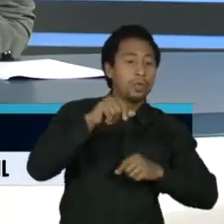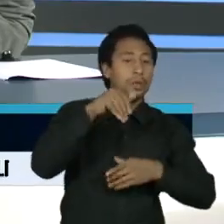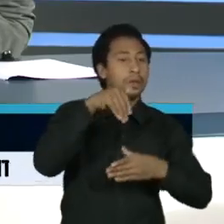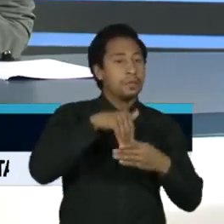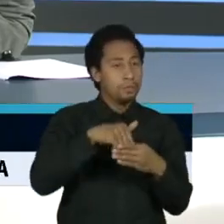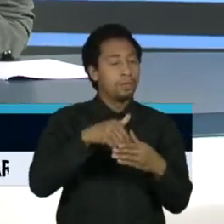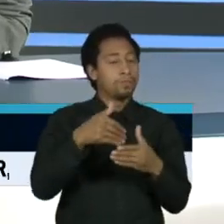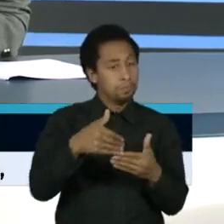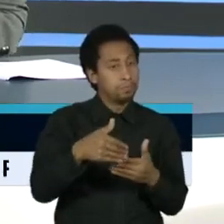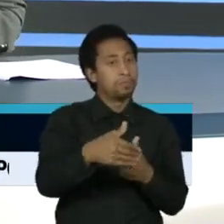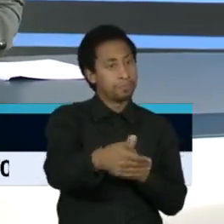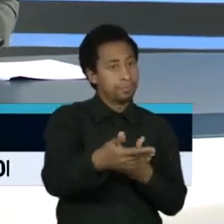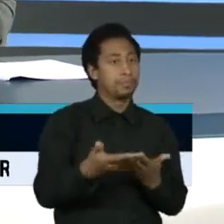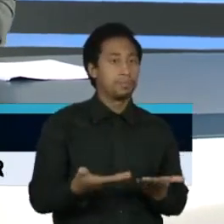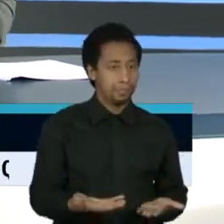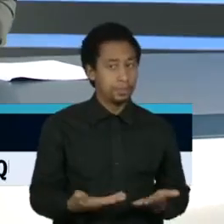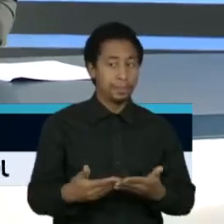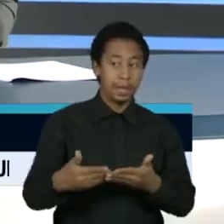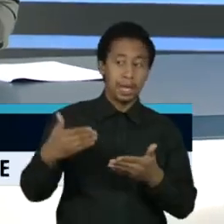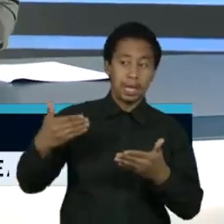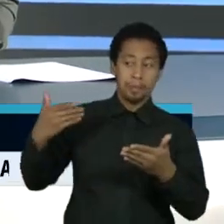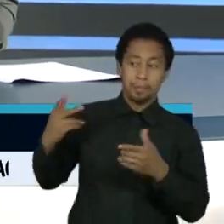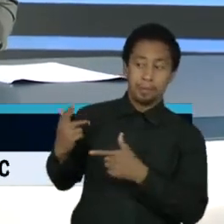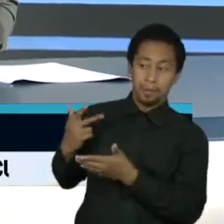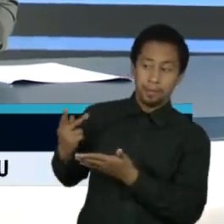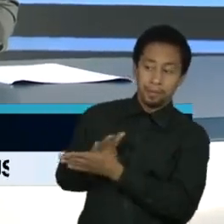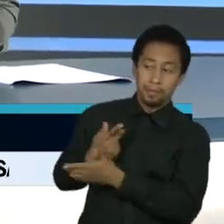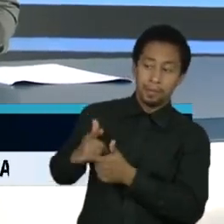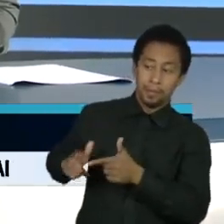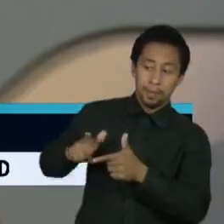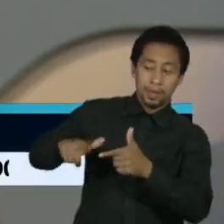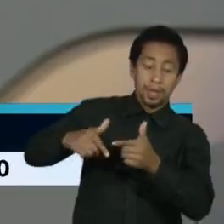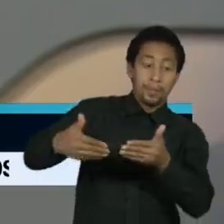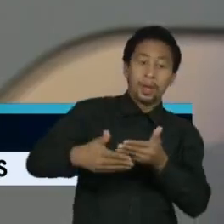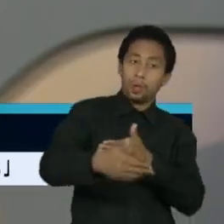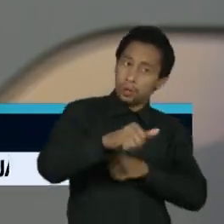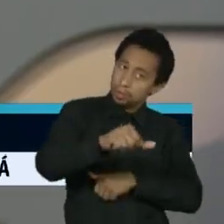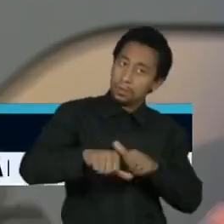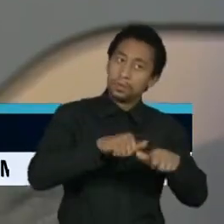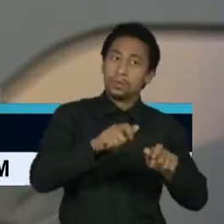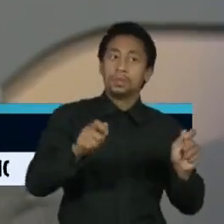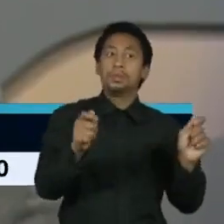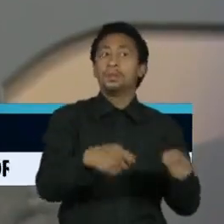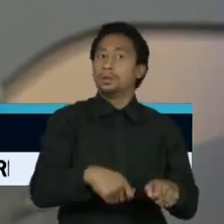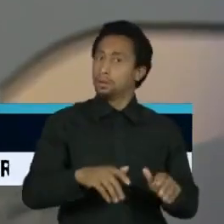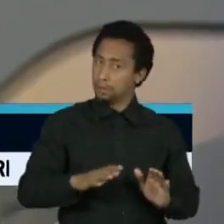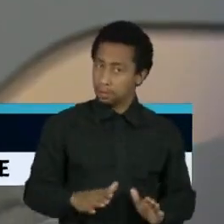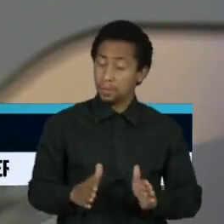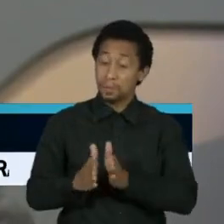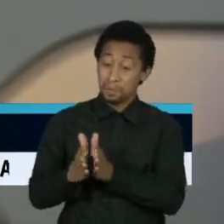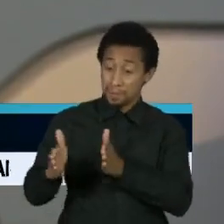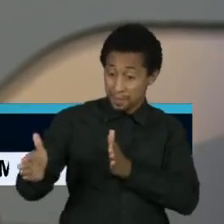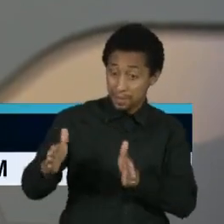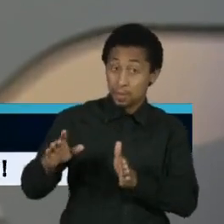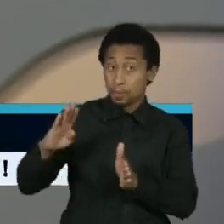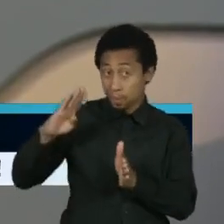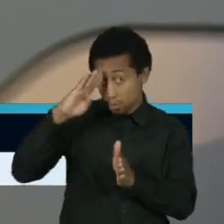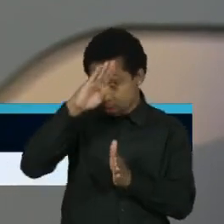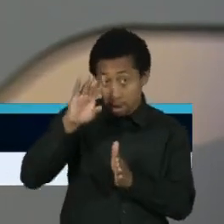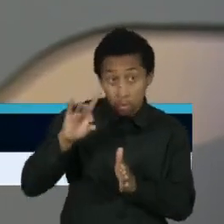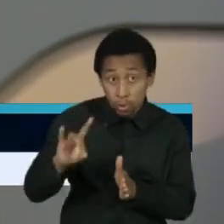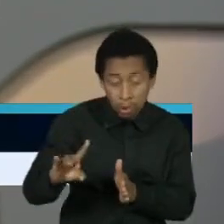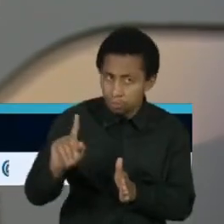desses últimos anos eu tô indo não só nessa gestão do presidente eu voltando a essa